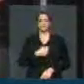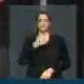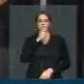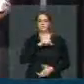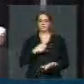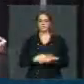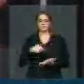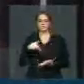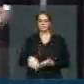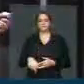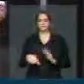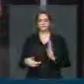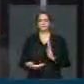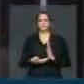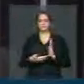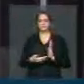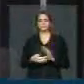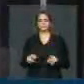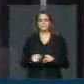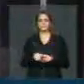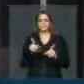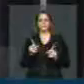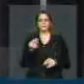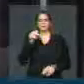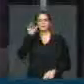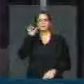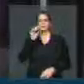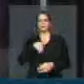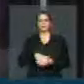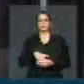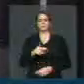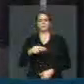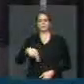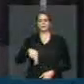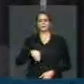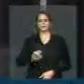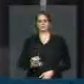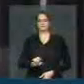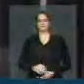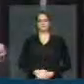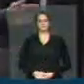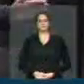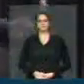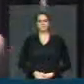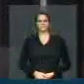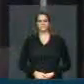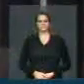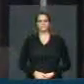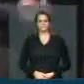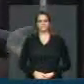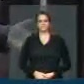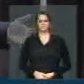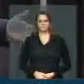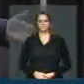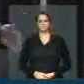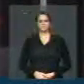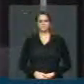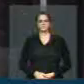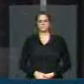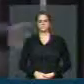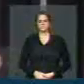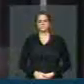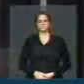consenso nessa casa, assim como tivemos ontem na votação do Plano Nacional de Educação, e a educação na